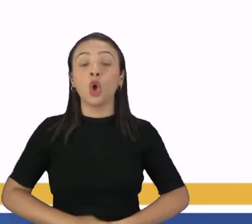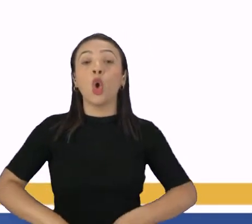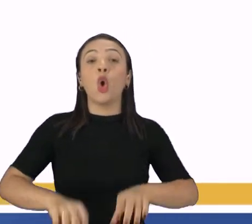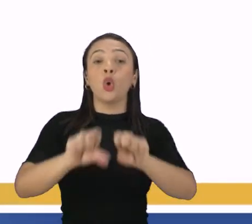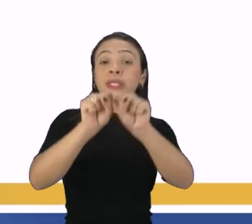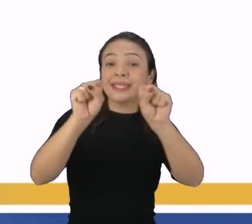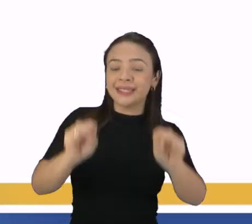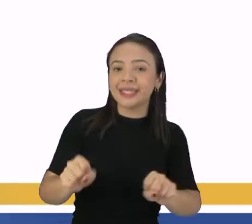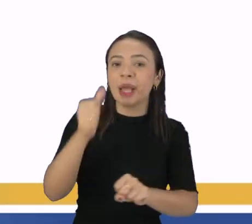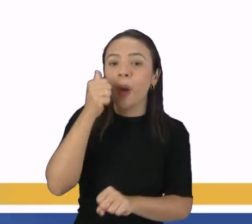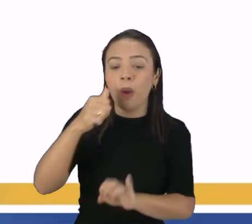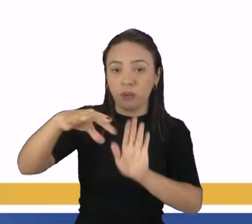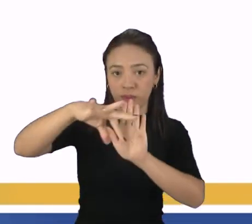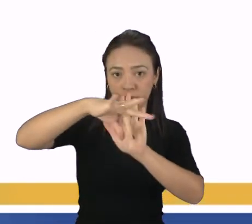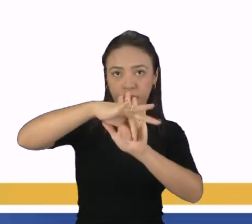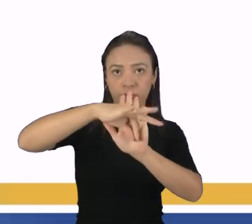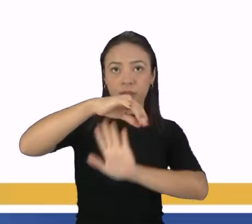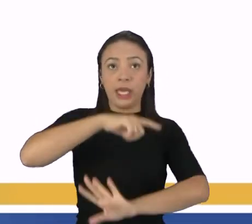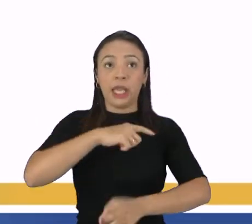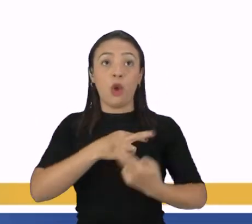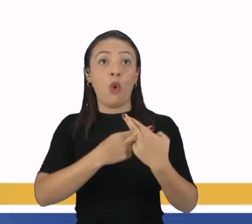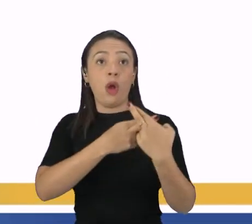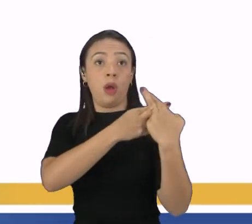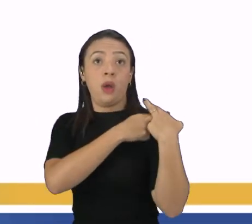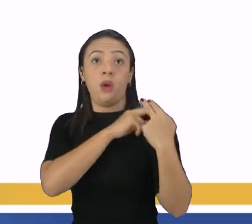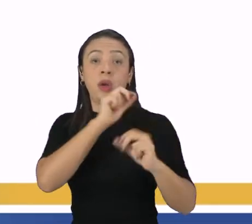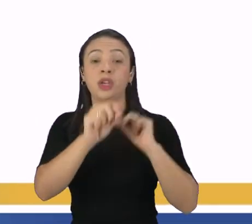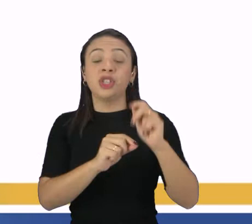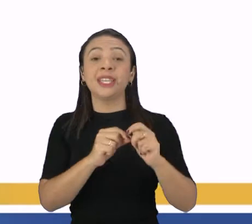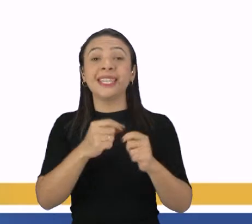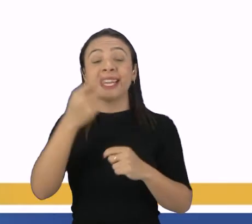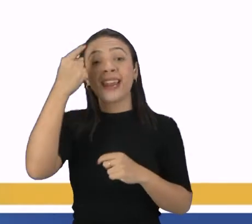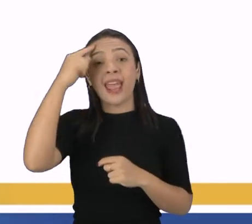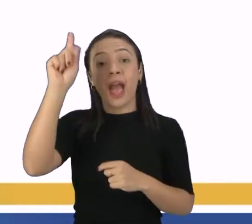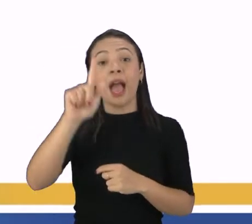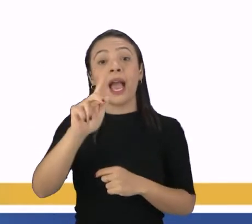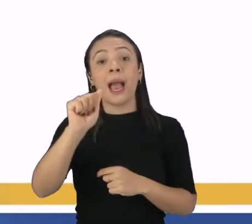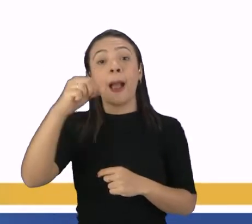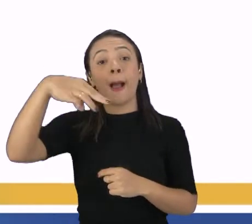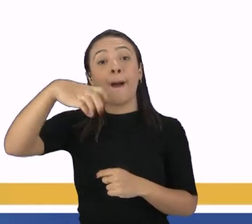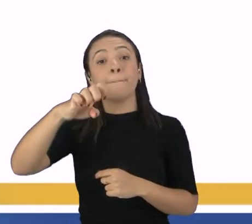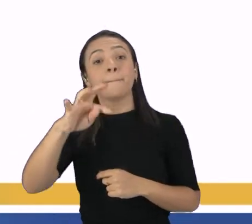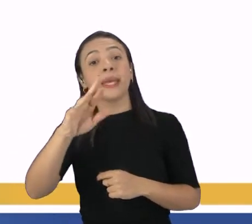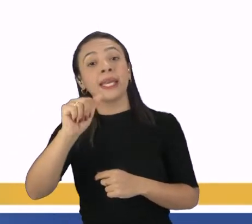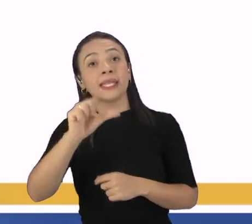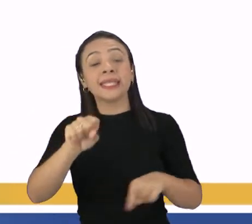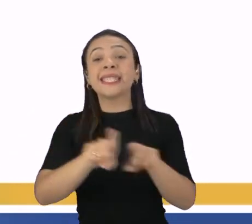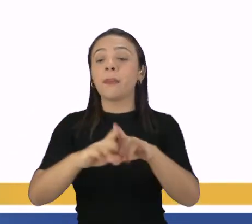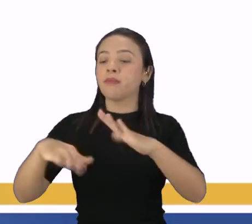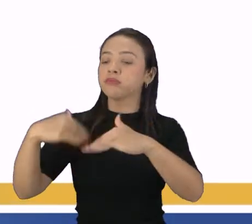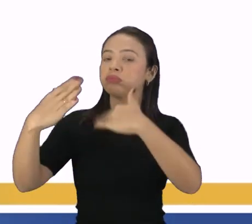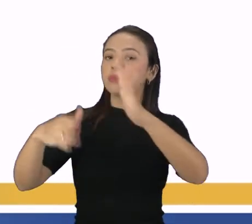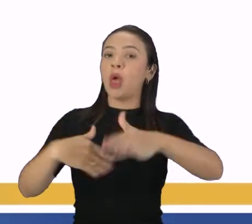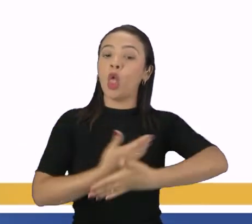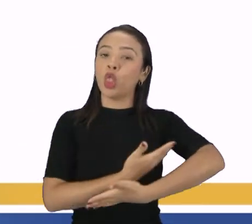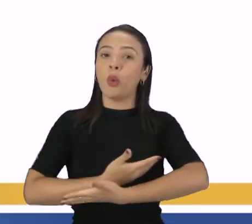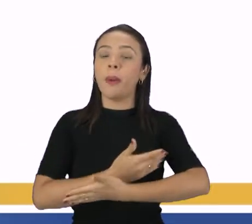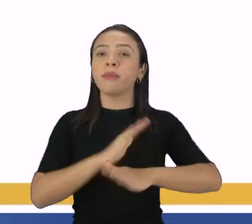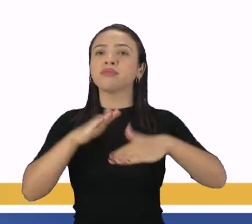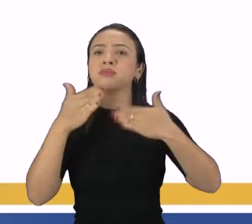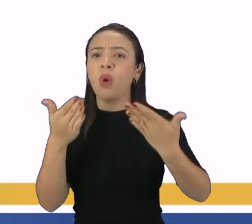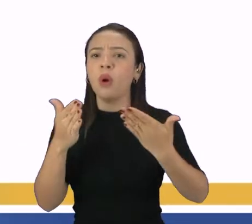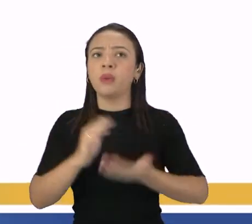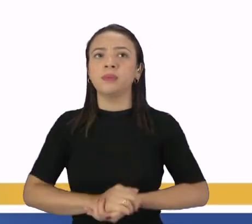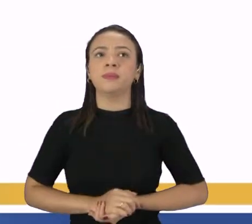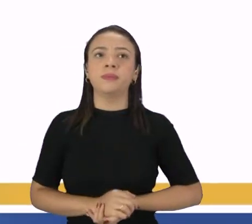sistema reprodutor feminino responsáveis, respectivamente, pela produção de gametas e desenvolvimento do embrião são... E aí tem